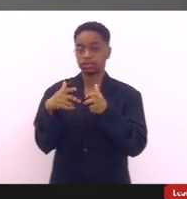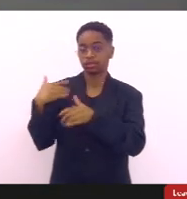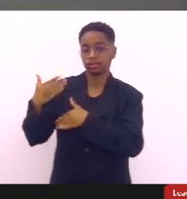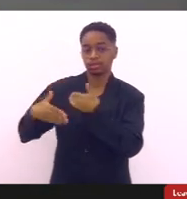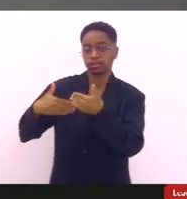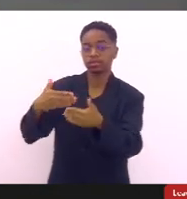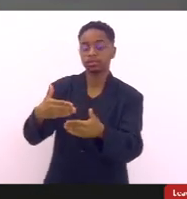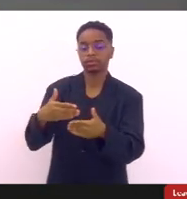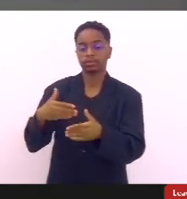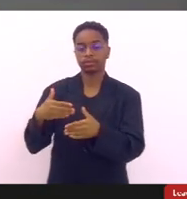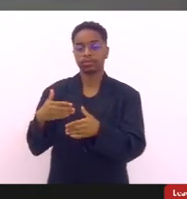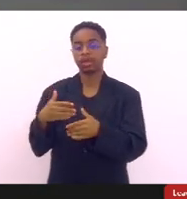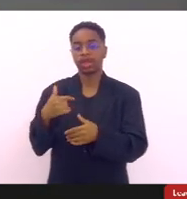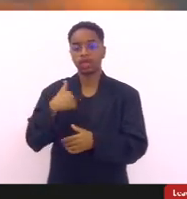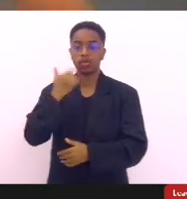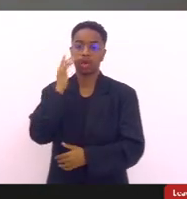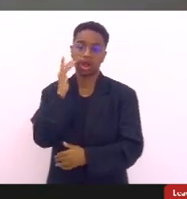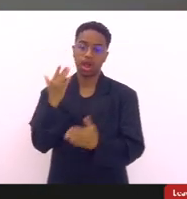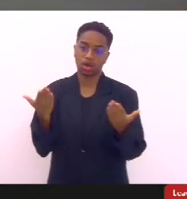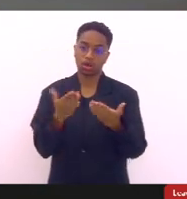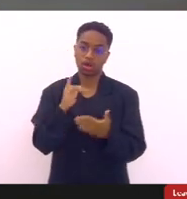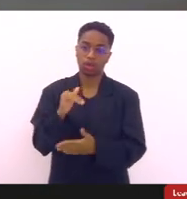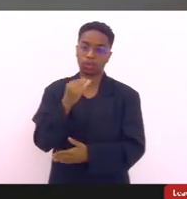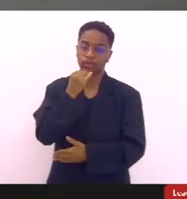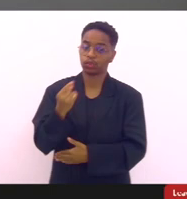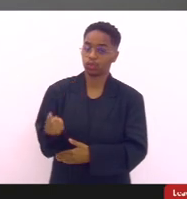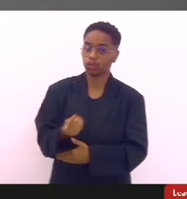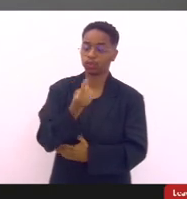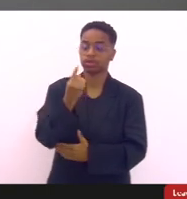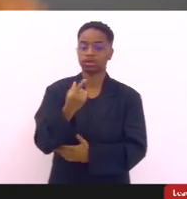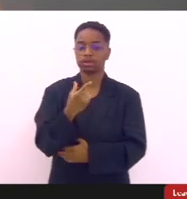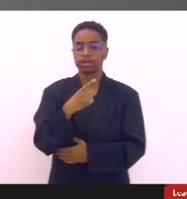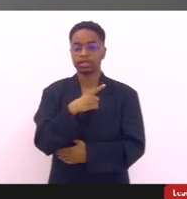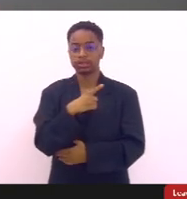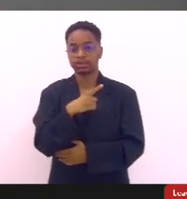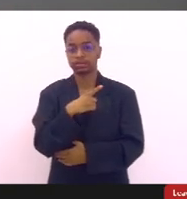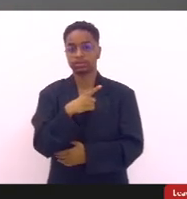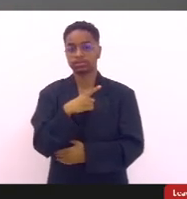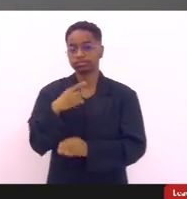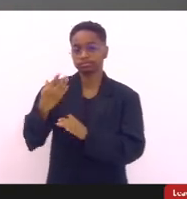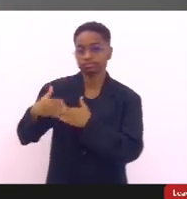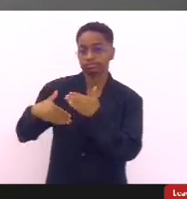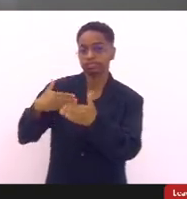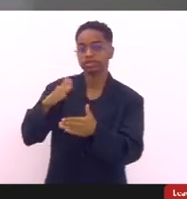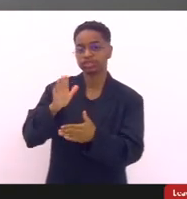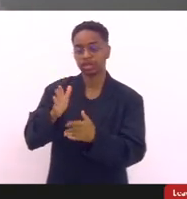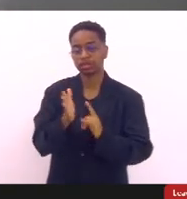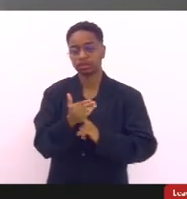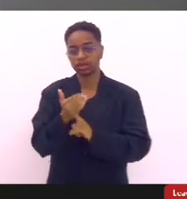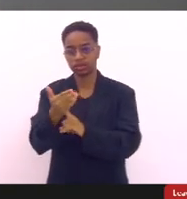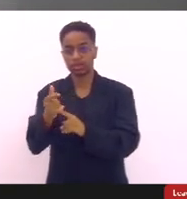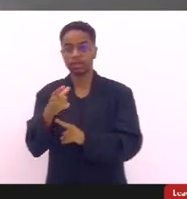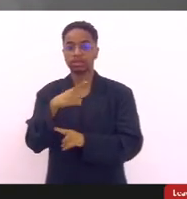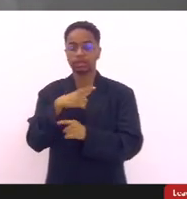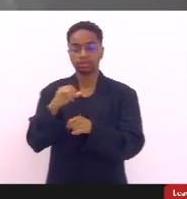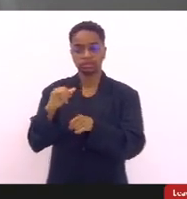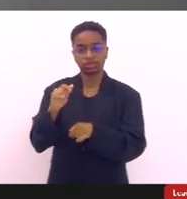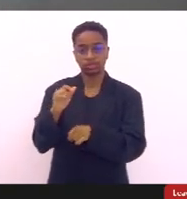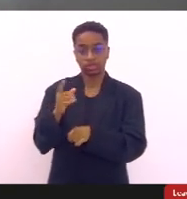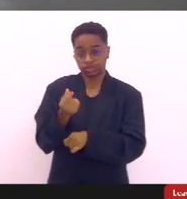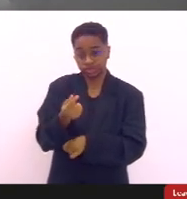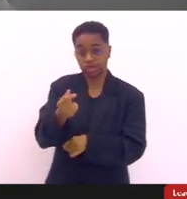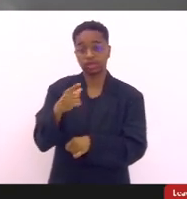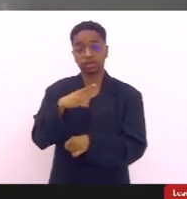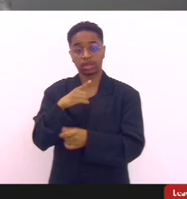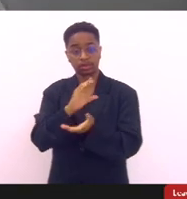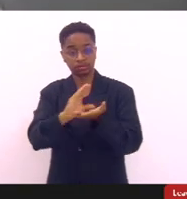todo, eu acho que essa é uma oportunidade única, como eu já disse, temos avanços tecnológicos, temos recursos humanos,